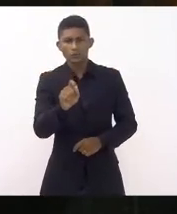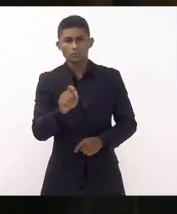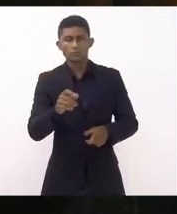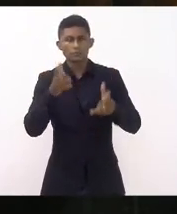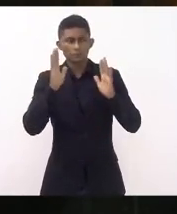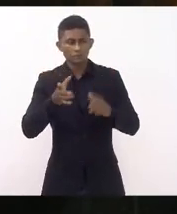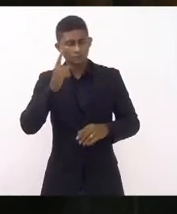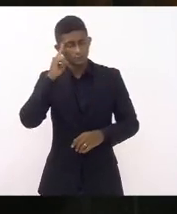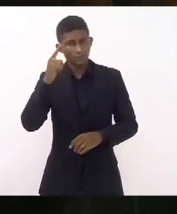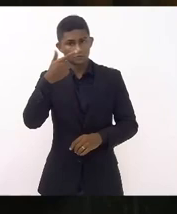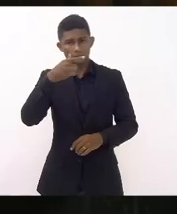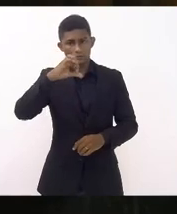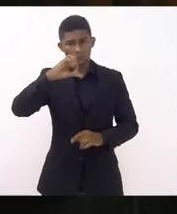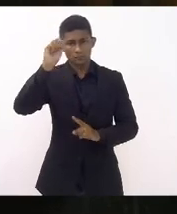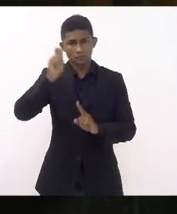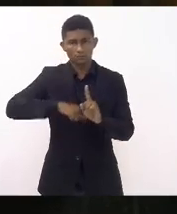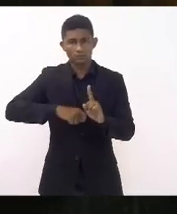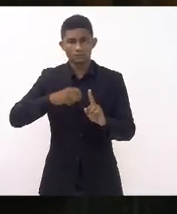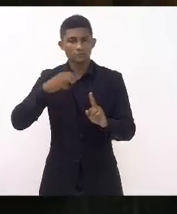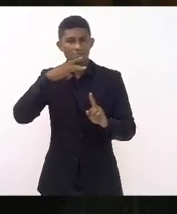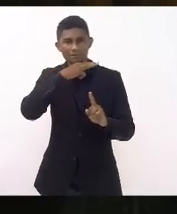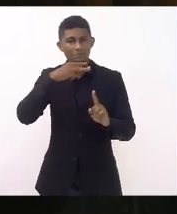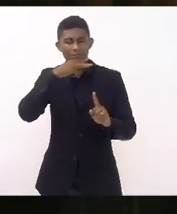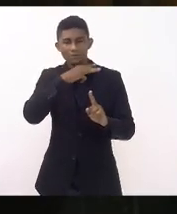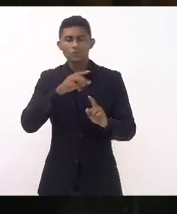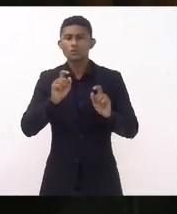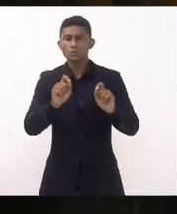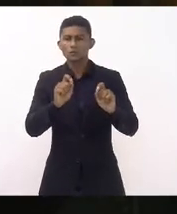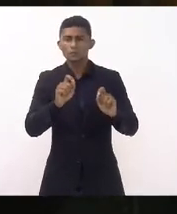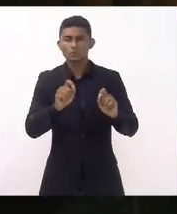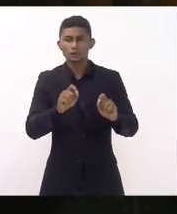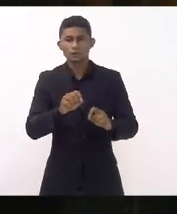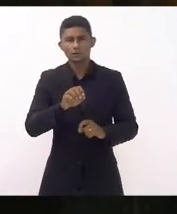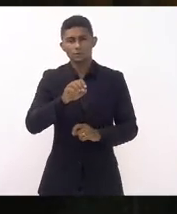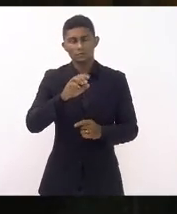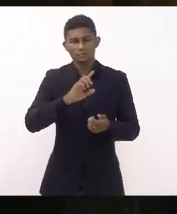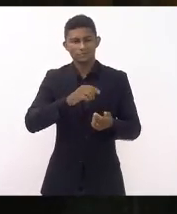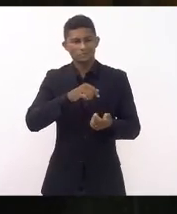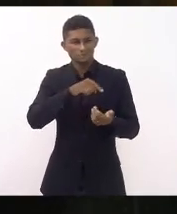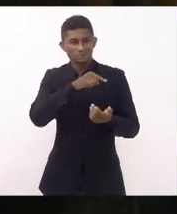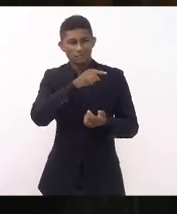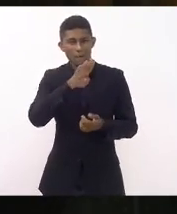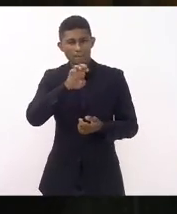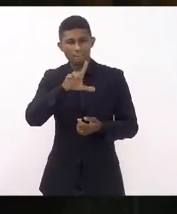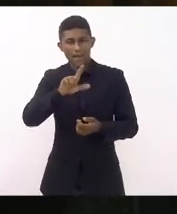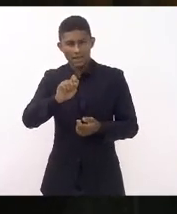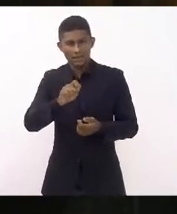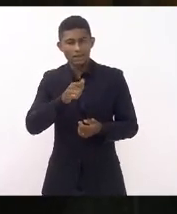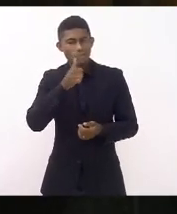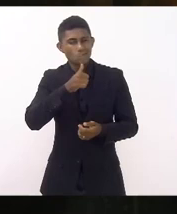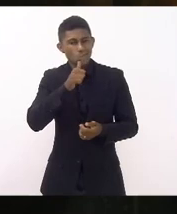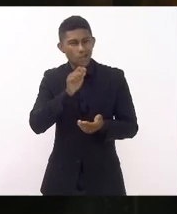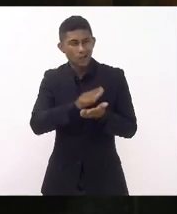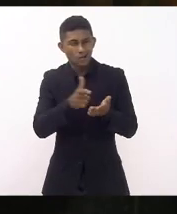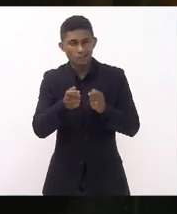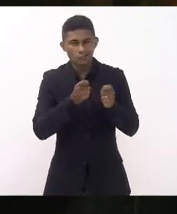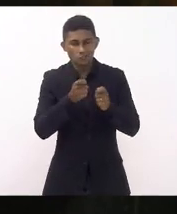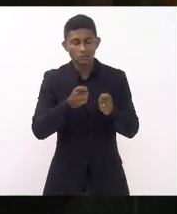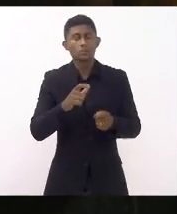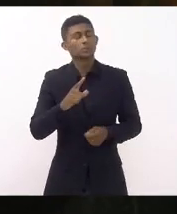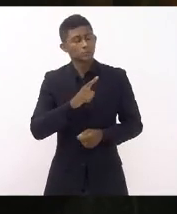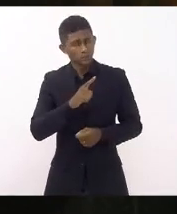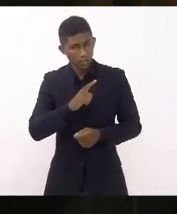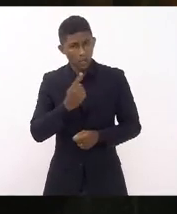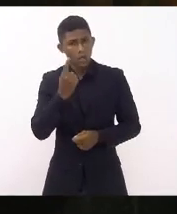no dia 29 de março, por Bela Meghenali, uma fala aonde está aqui